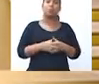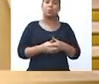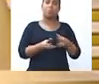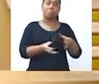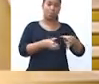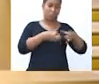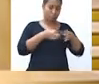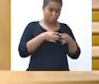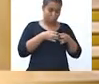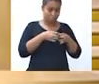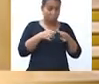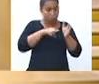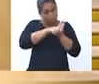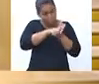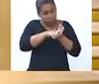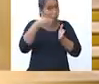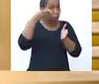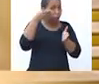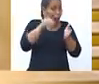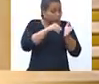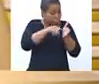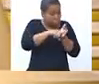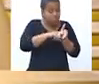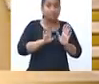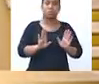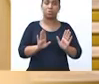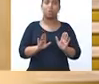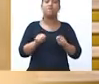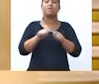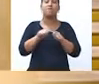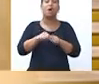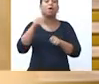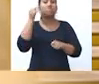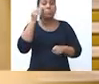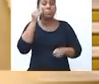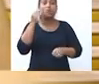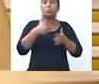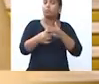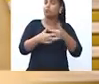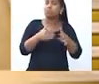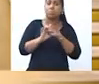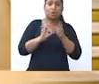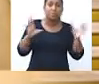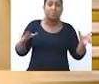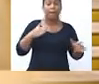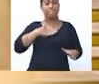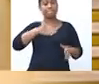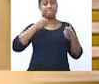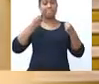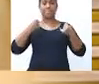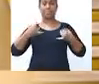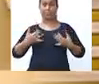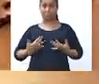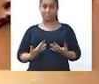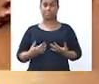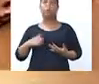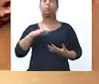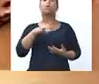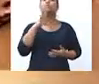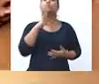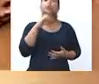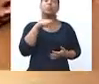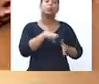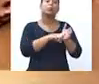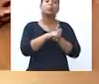conteúdo e faço um experimento. Esse não. Faz o experimento que você quiser, mas me explica o que tem de